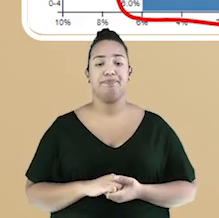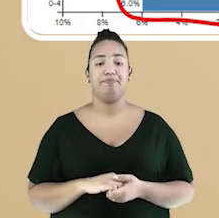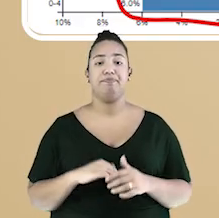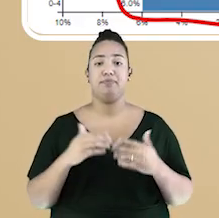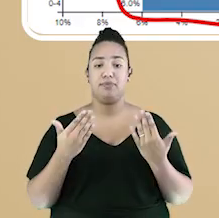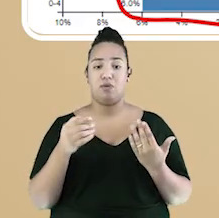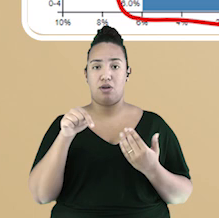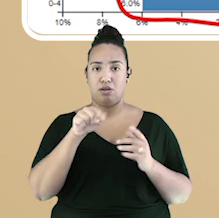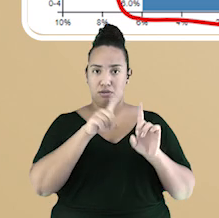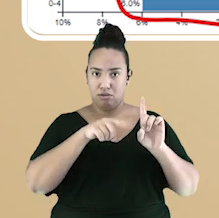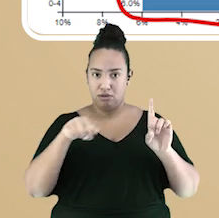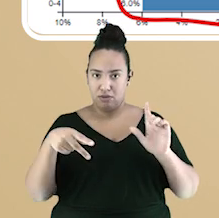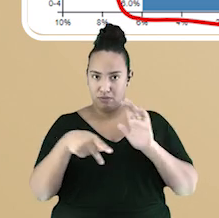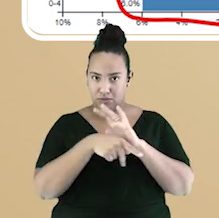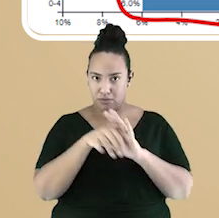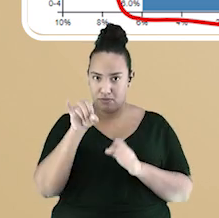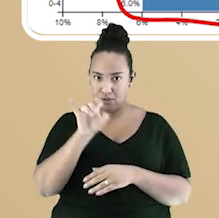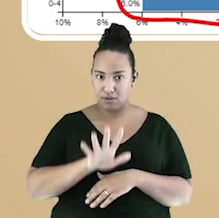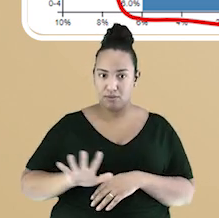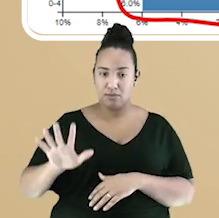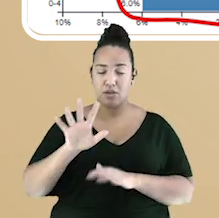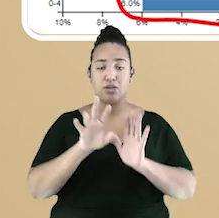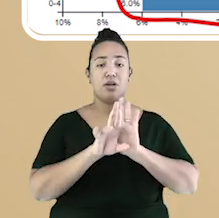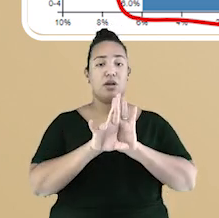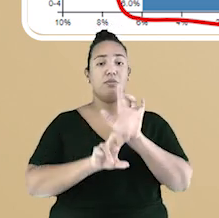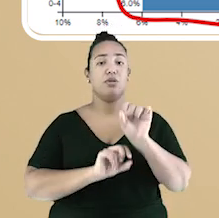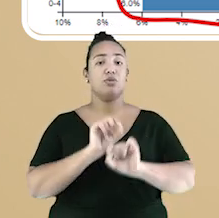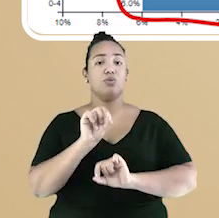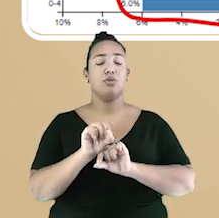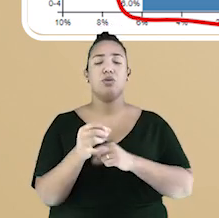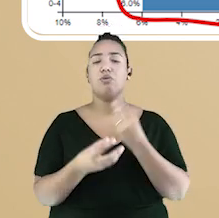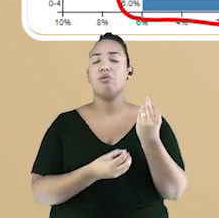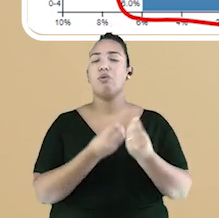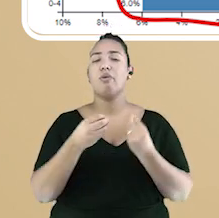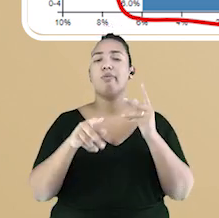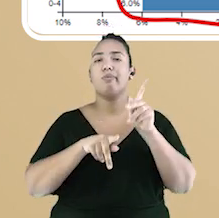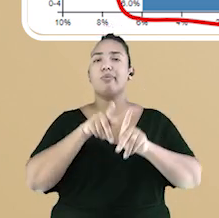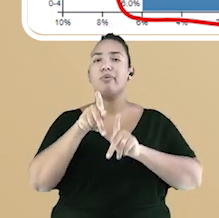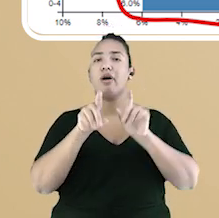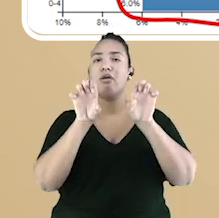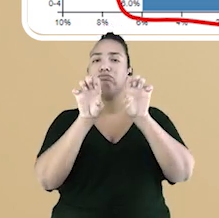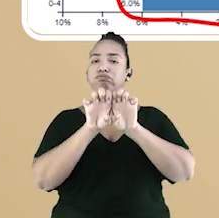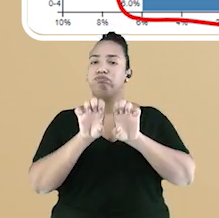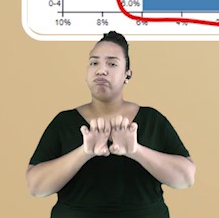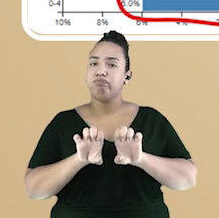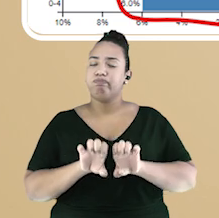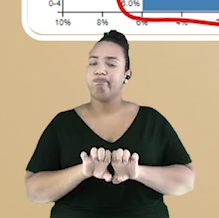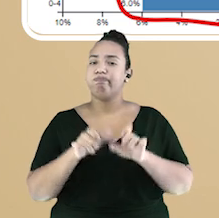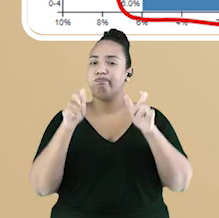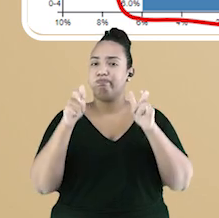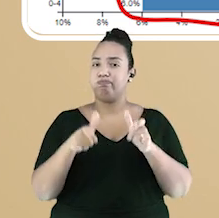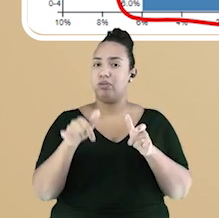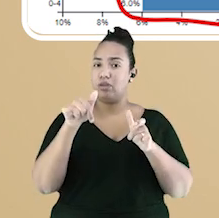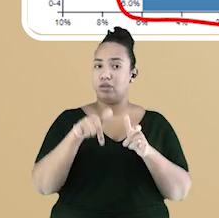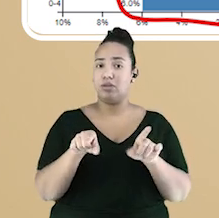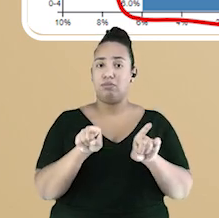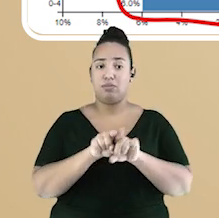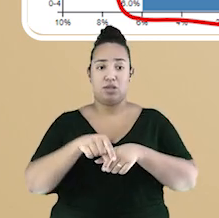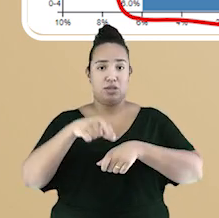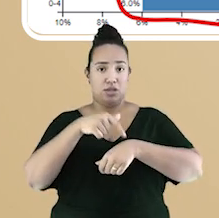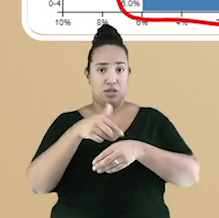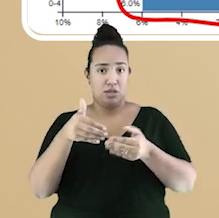pirâmides etárias são gráficos que representam como está estruturada a população de um determinado lugar em